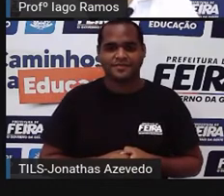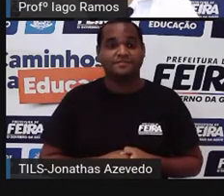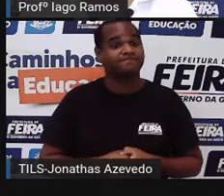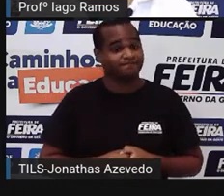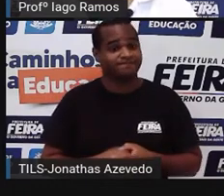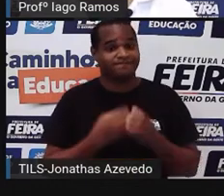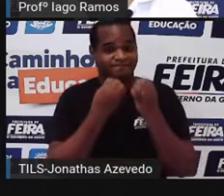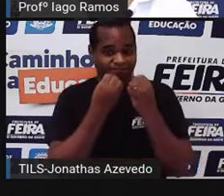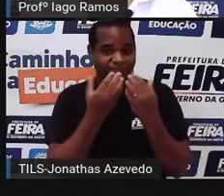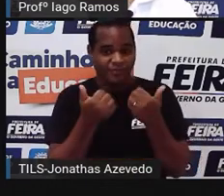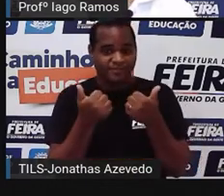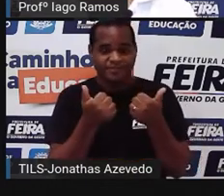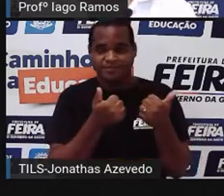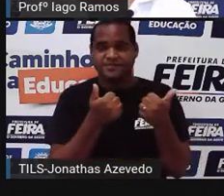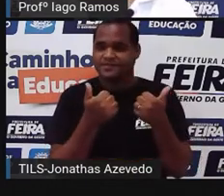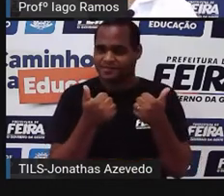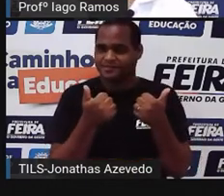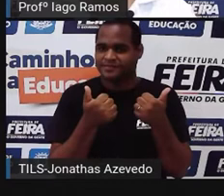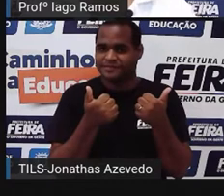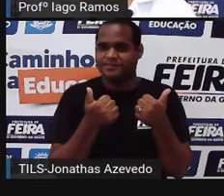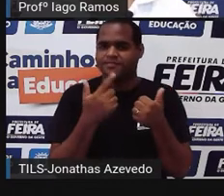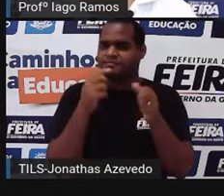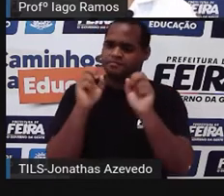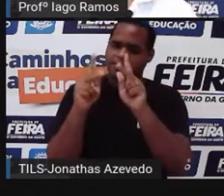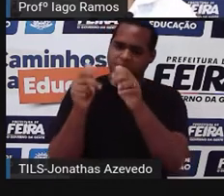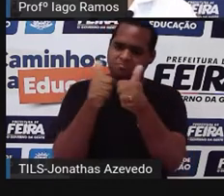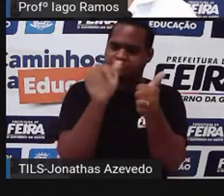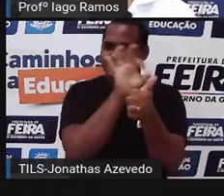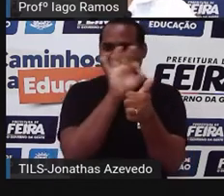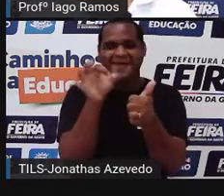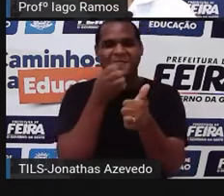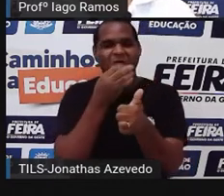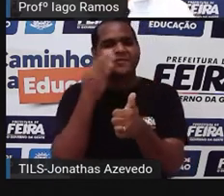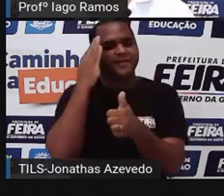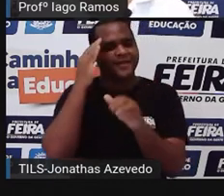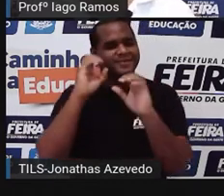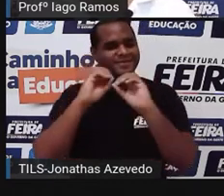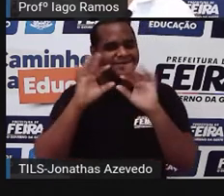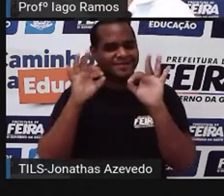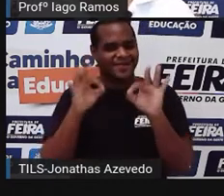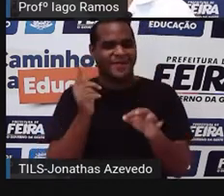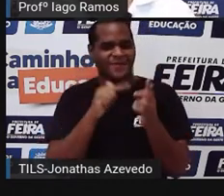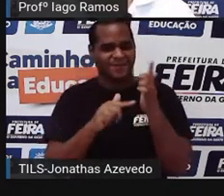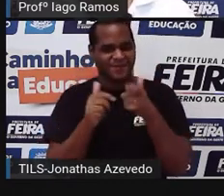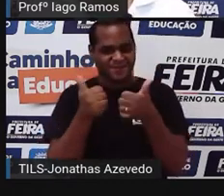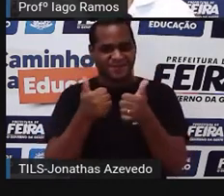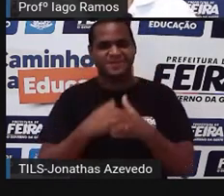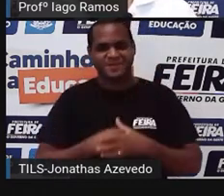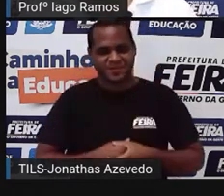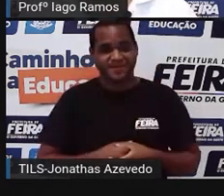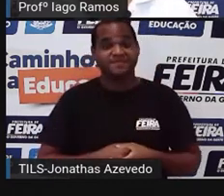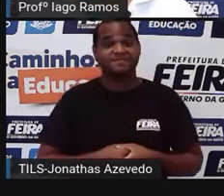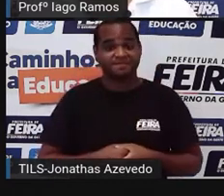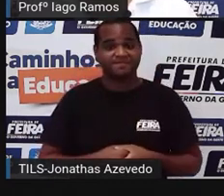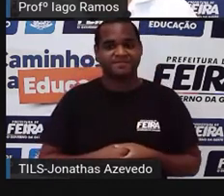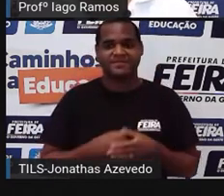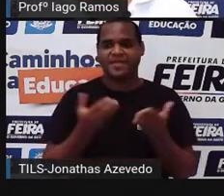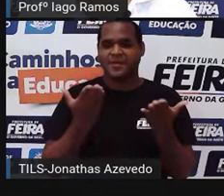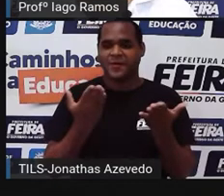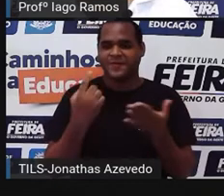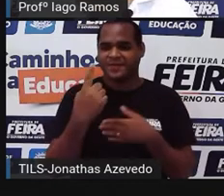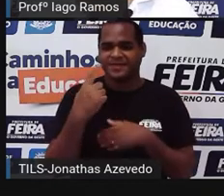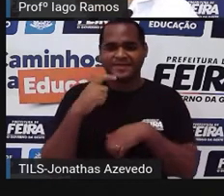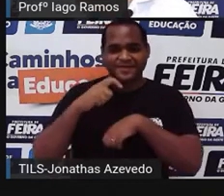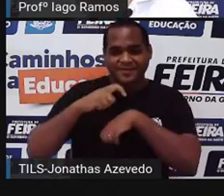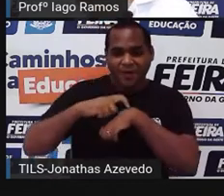bom beleza bacana eu acho que foi o suficiente tá então agora